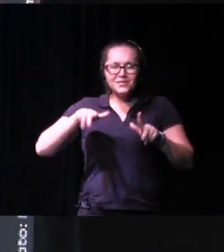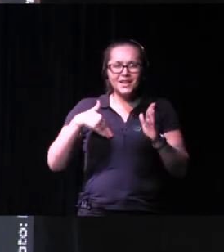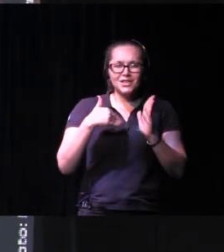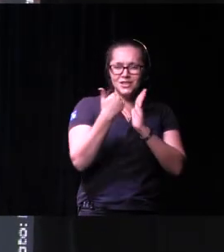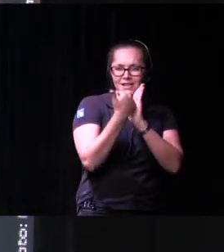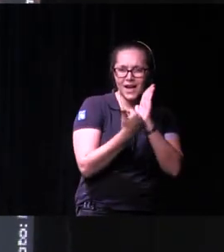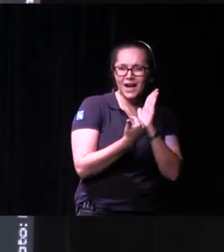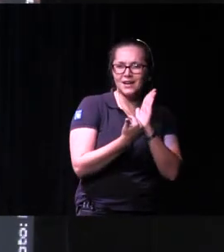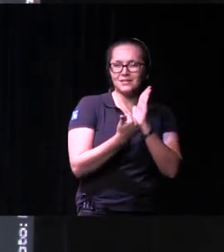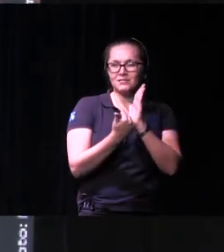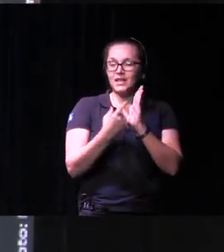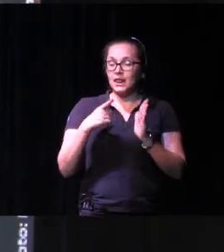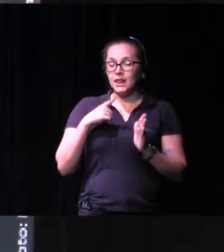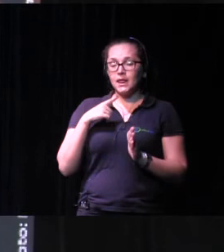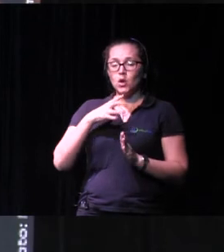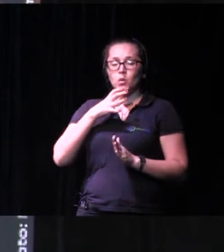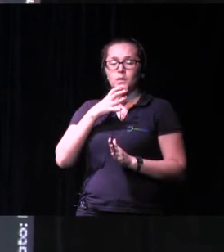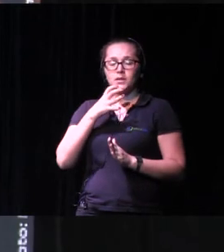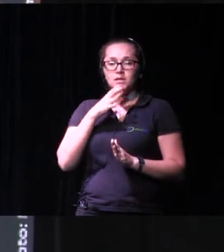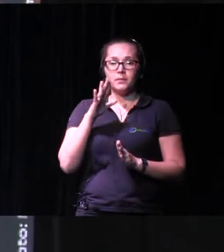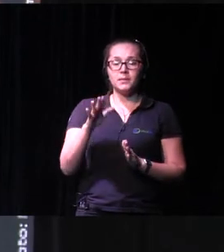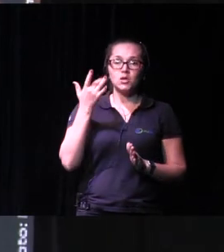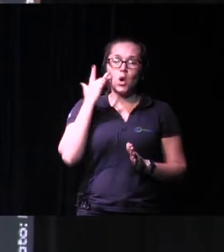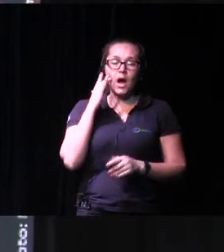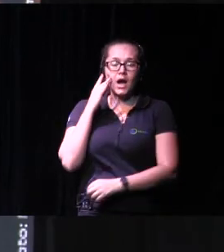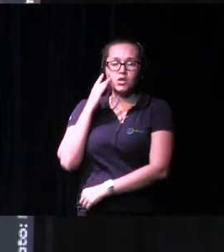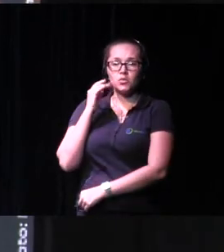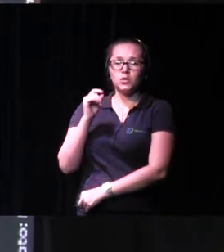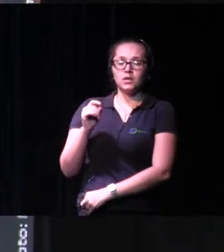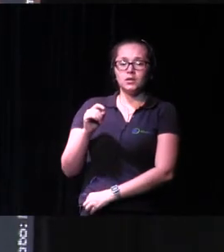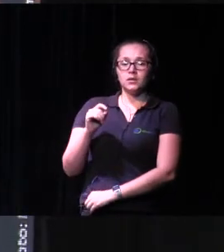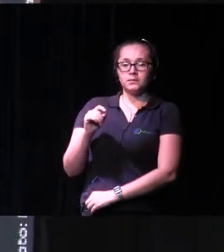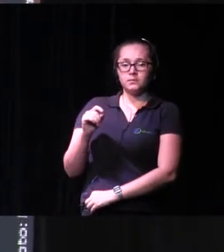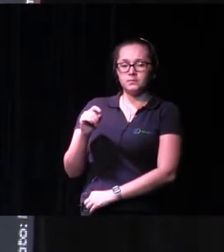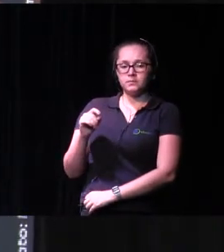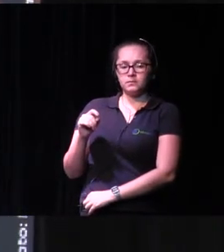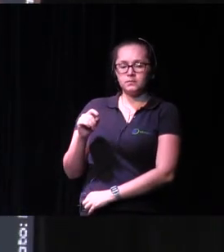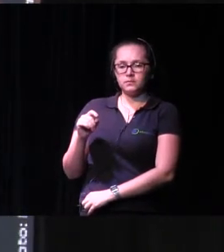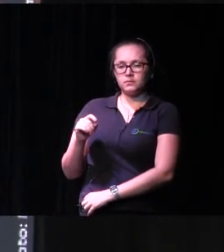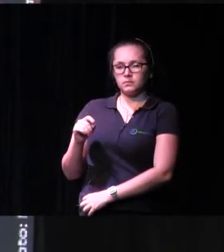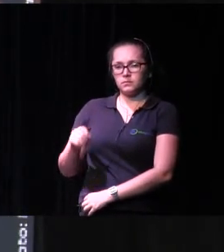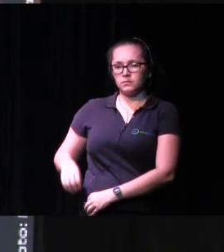conhecimento, mas eu acho que é isso que faz falta.